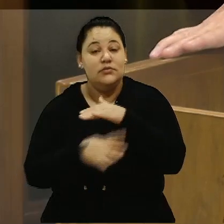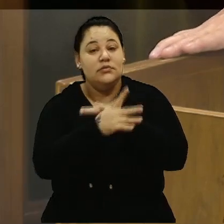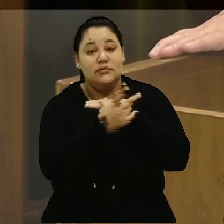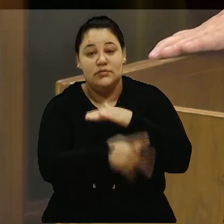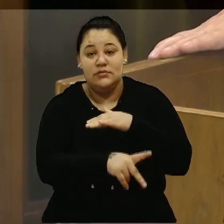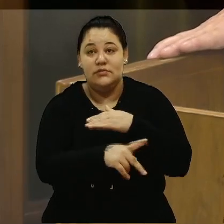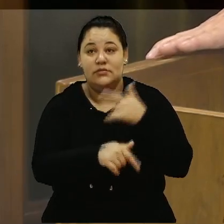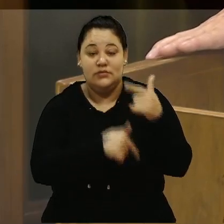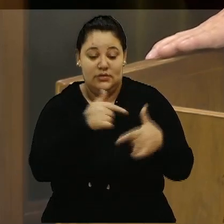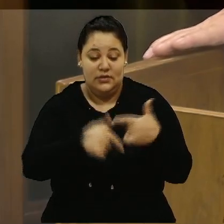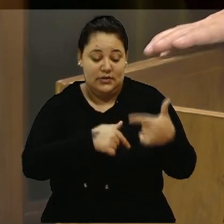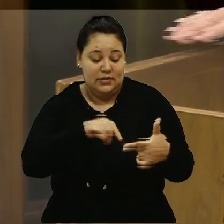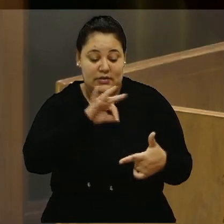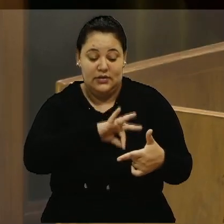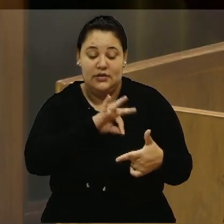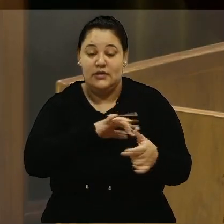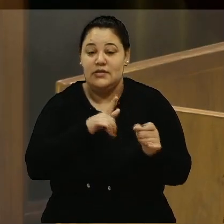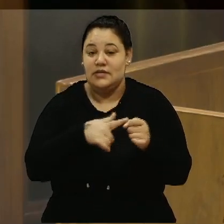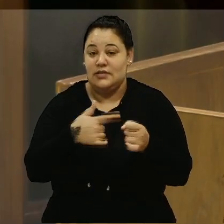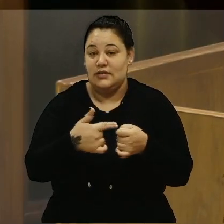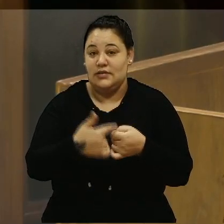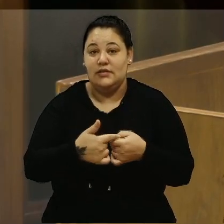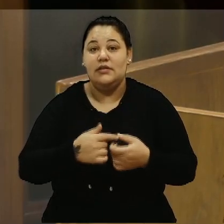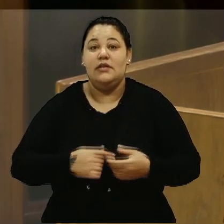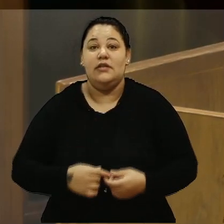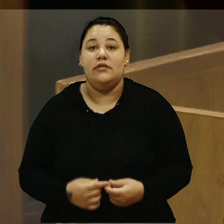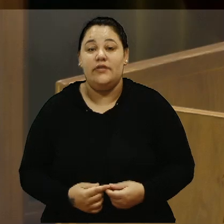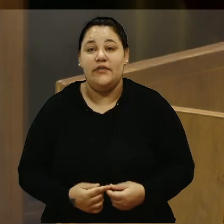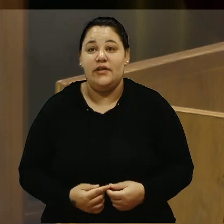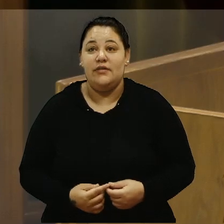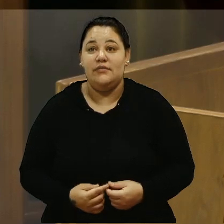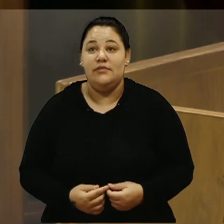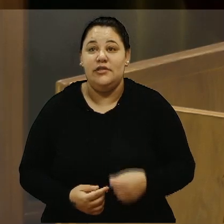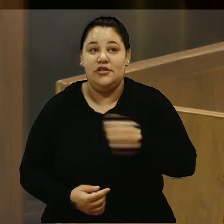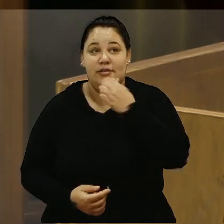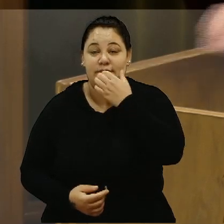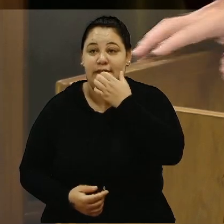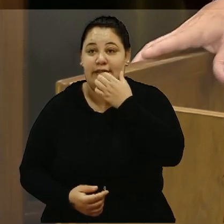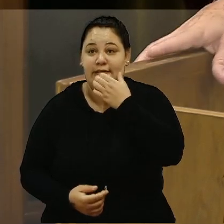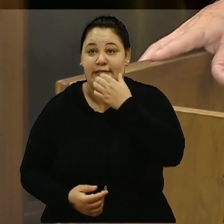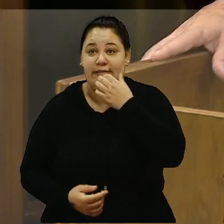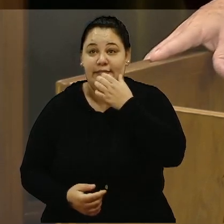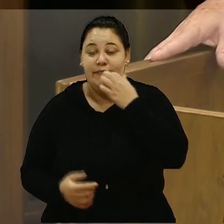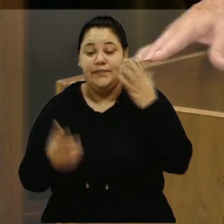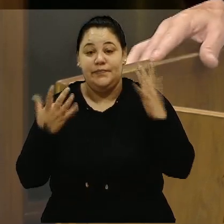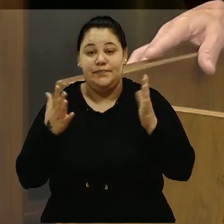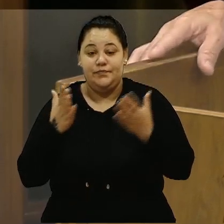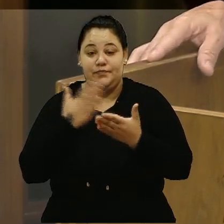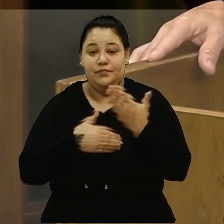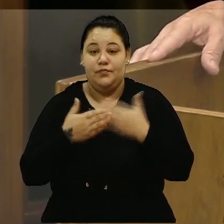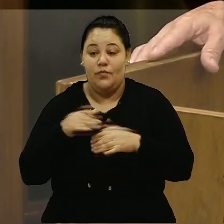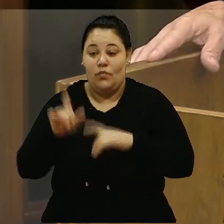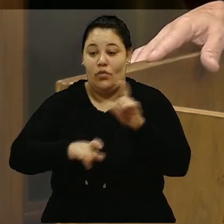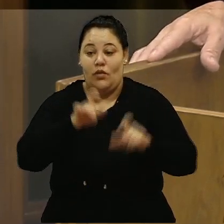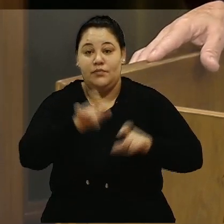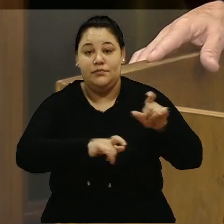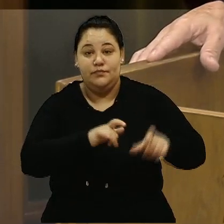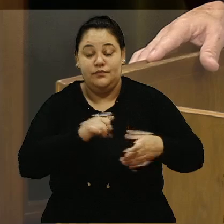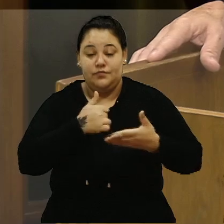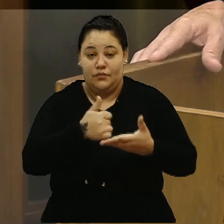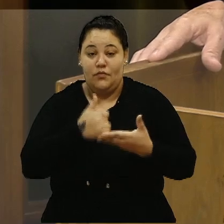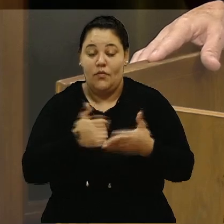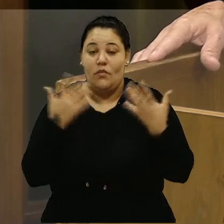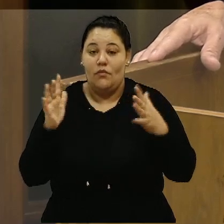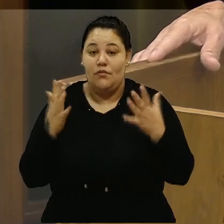e renda em nossa cidade. Parabéns à Autotrave, parabéns a todos os colaboradores, parabéns, vereador